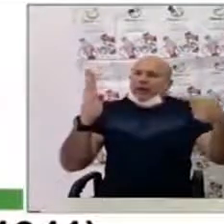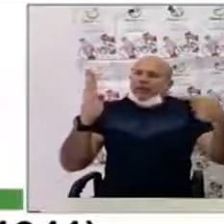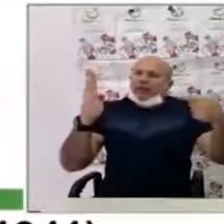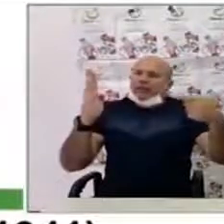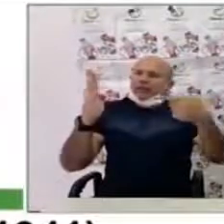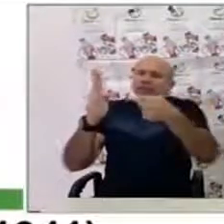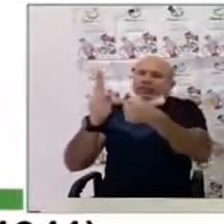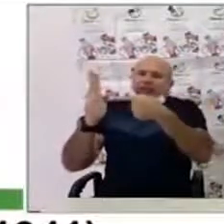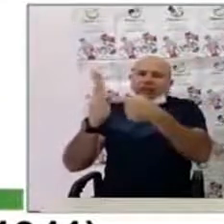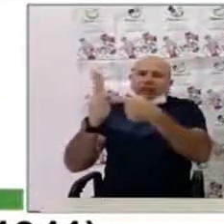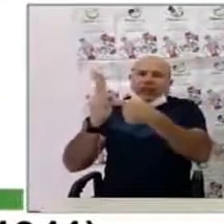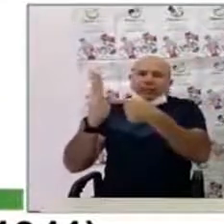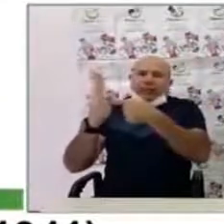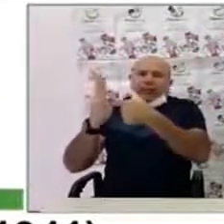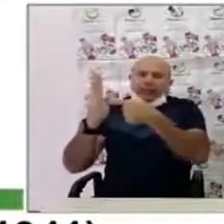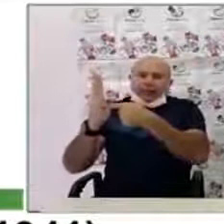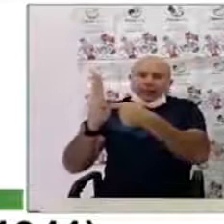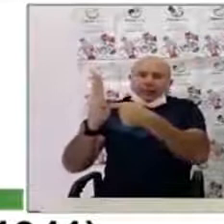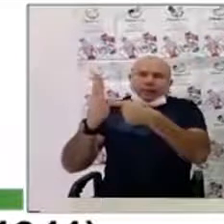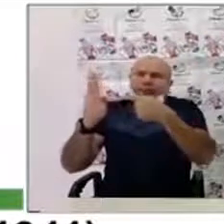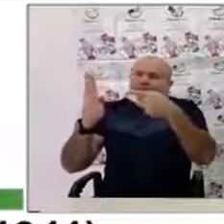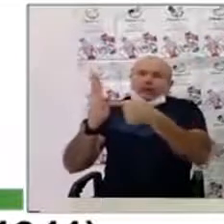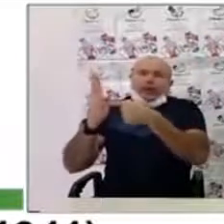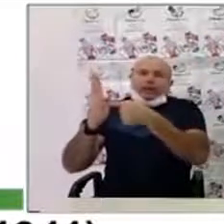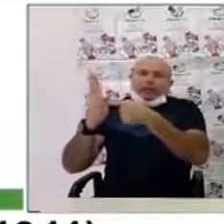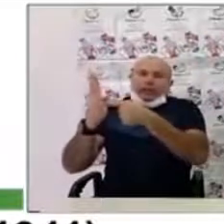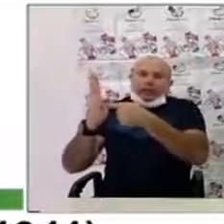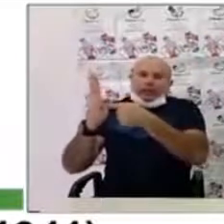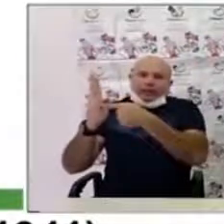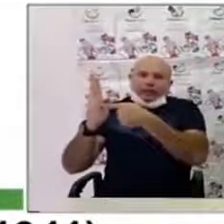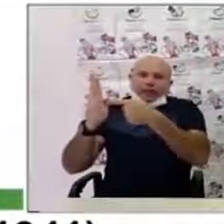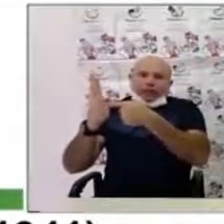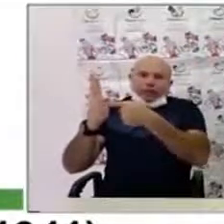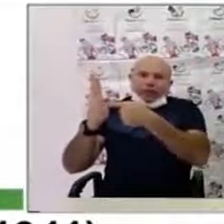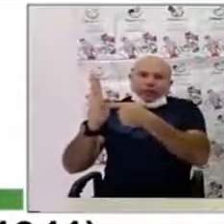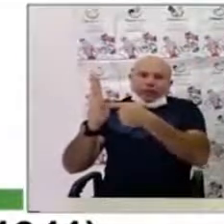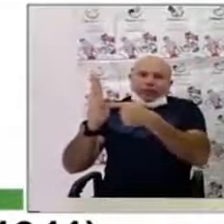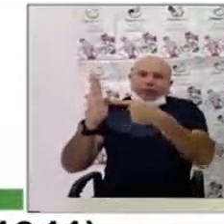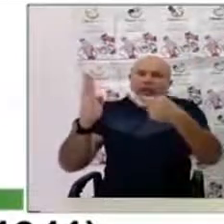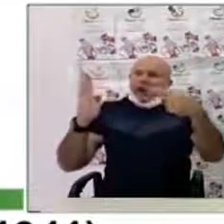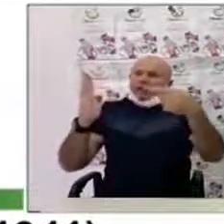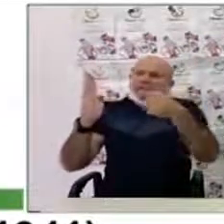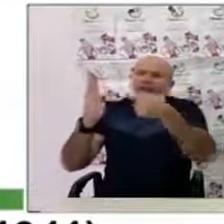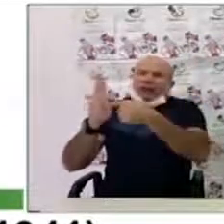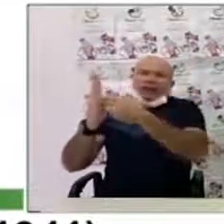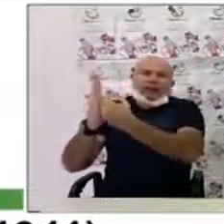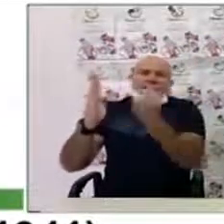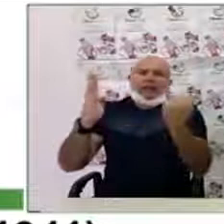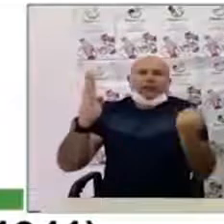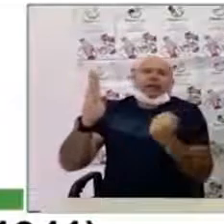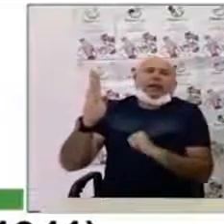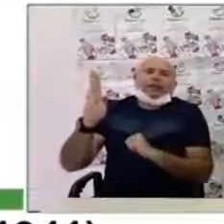vai acontecer quando essa radiação bater na placa? Se o átomo é maciço, o átomo de ouro é maciço, a radiação vai bater e